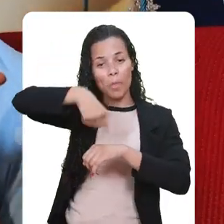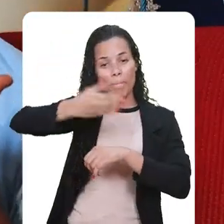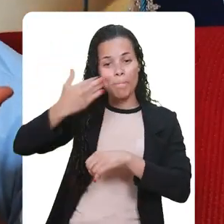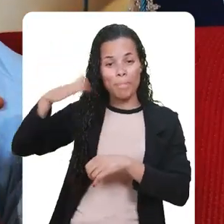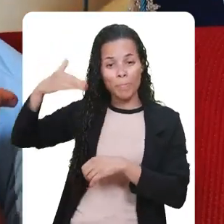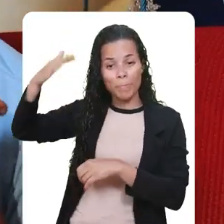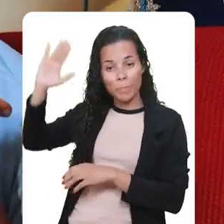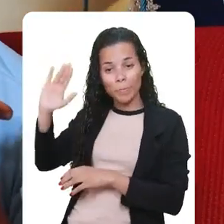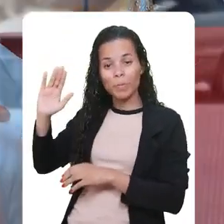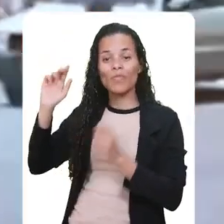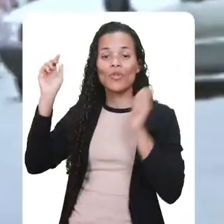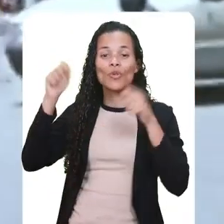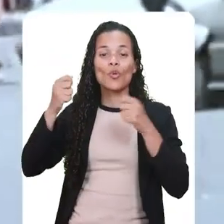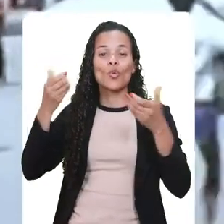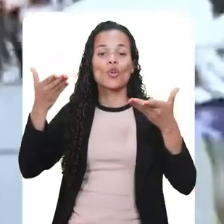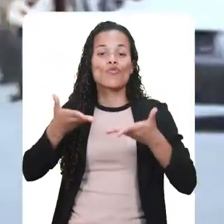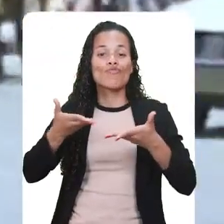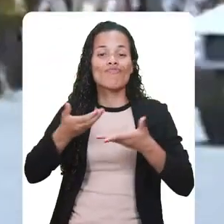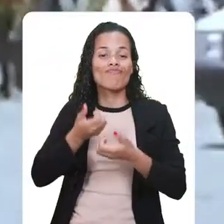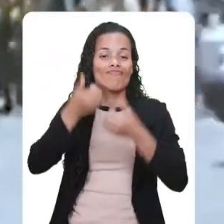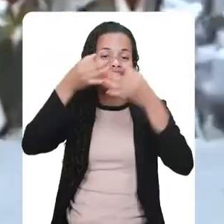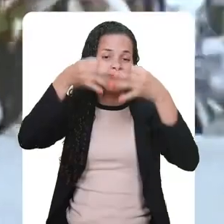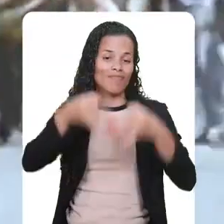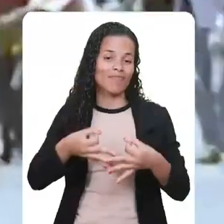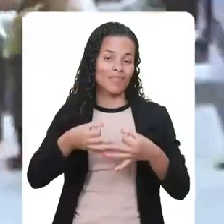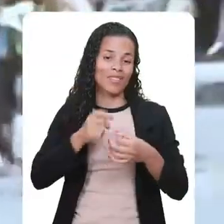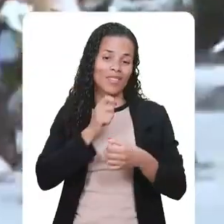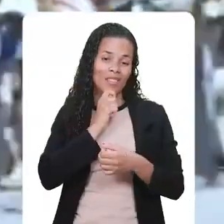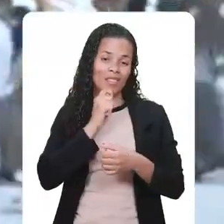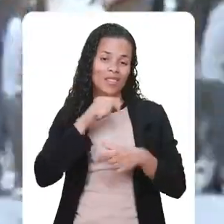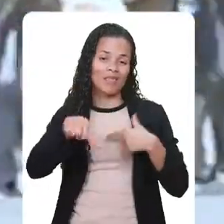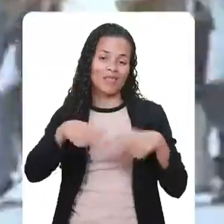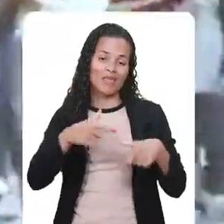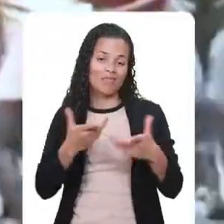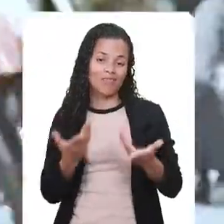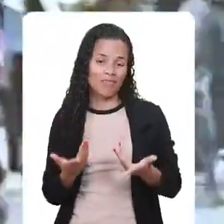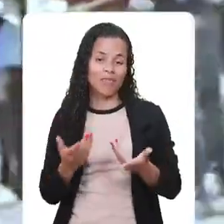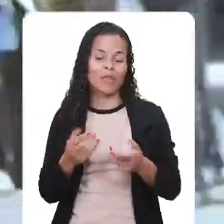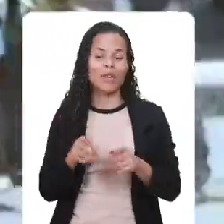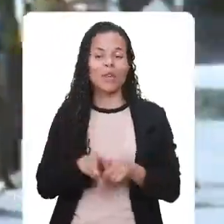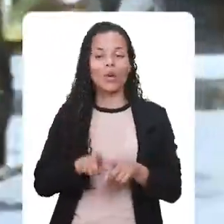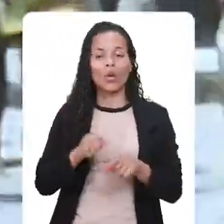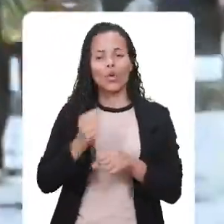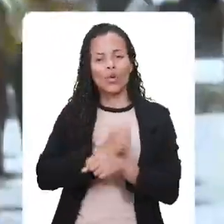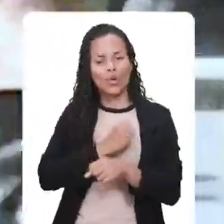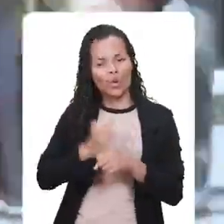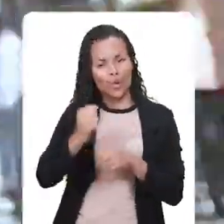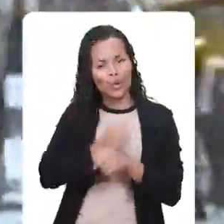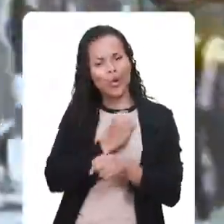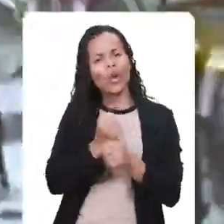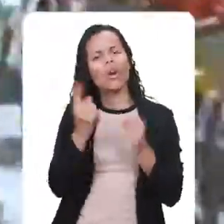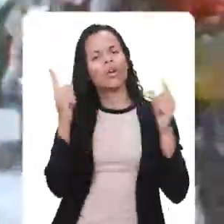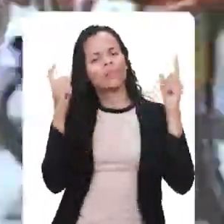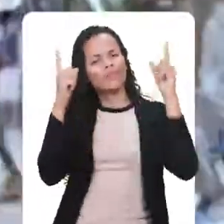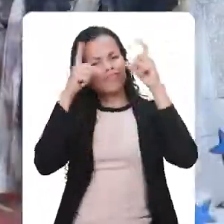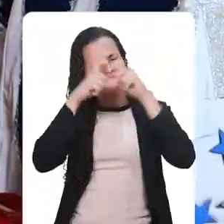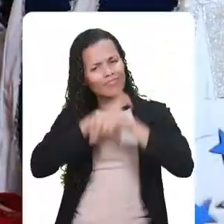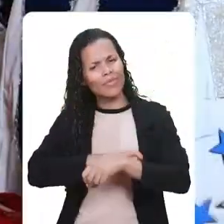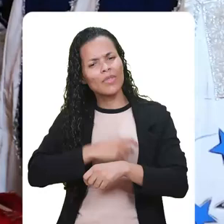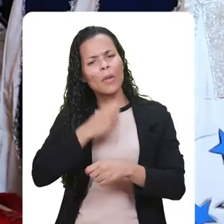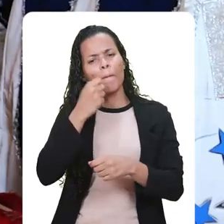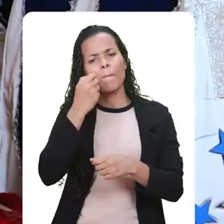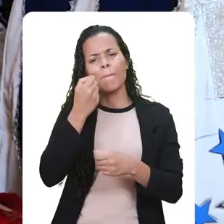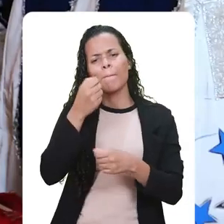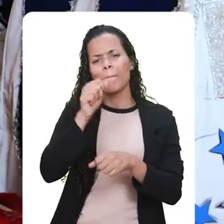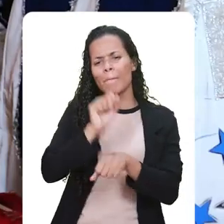certo tempo atrás, existiam e quantos hoje permanecem em atividade. Todo ano, por questão de